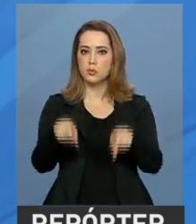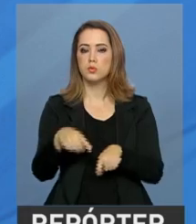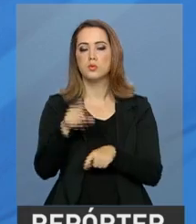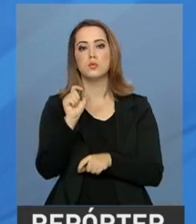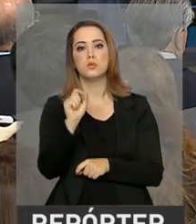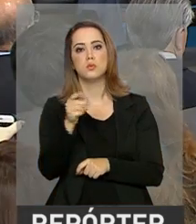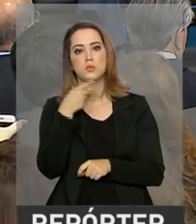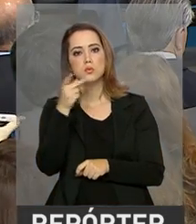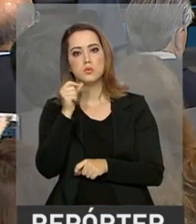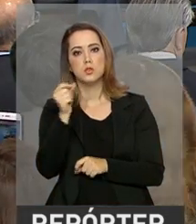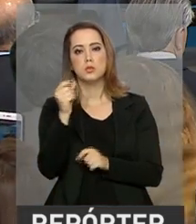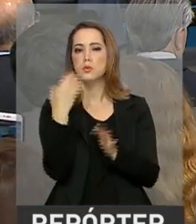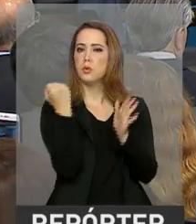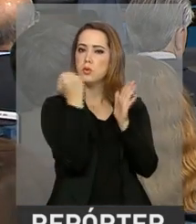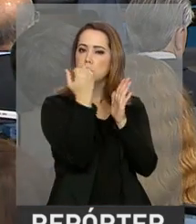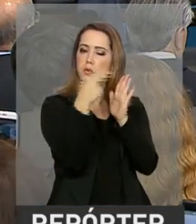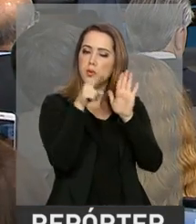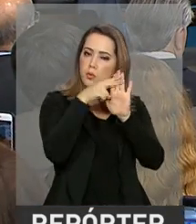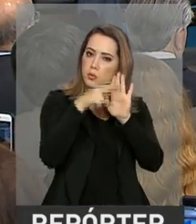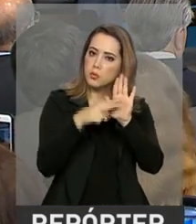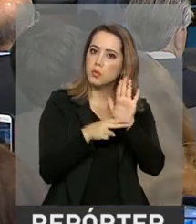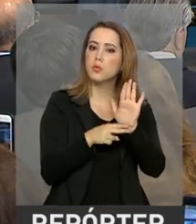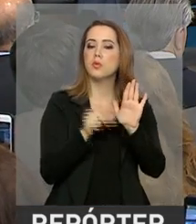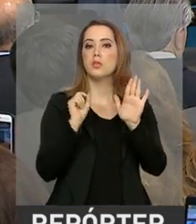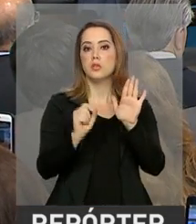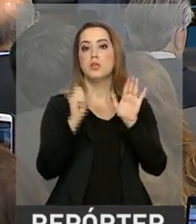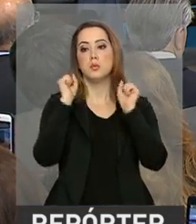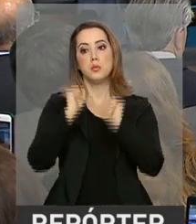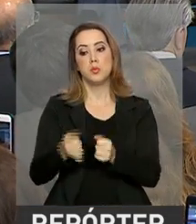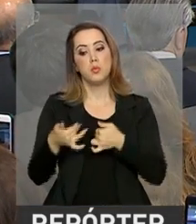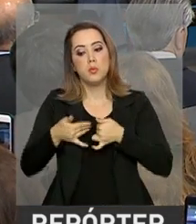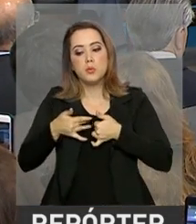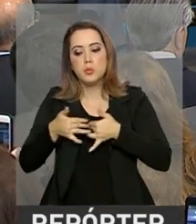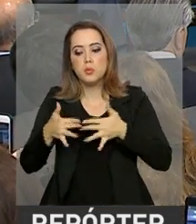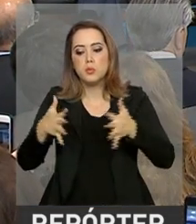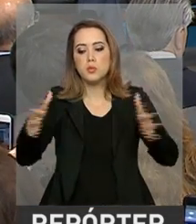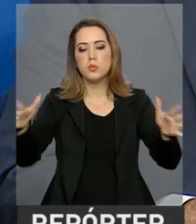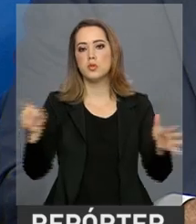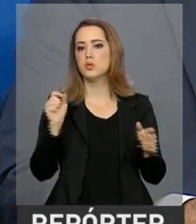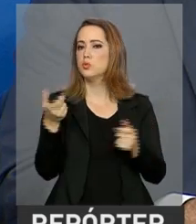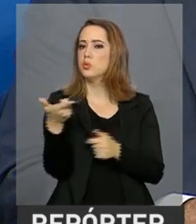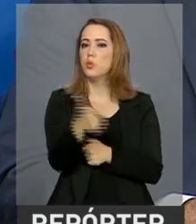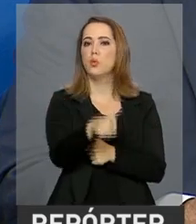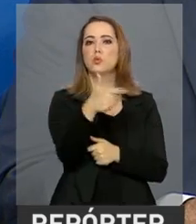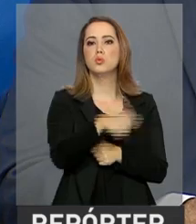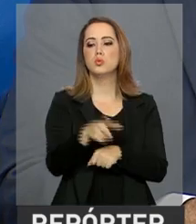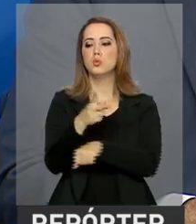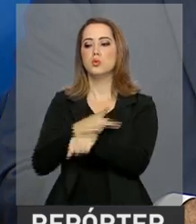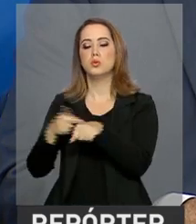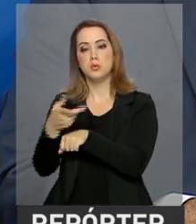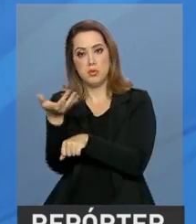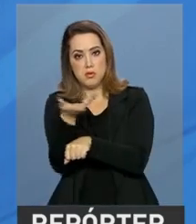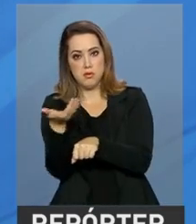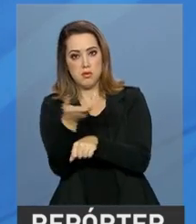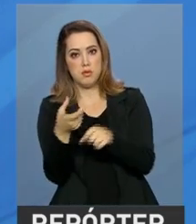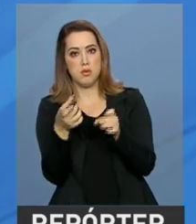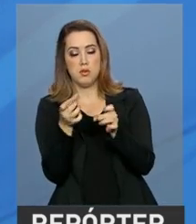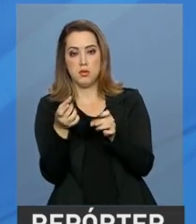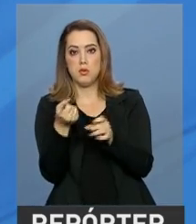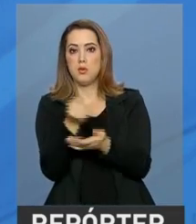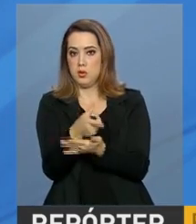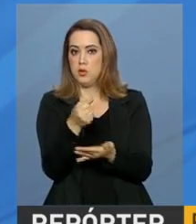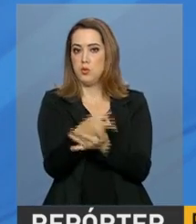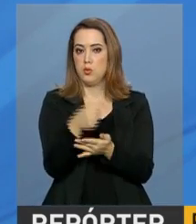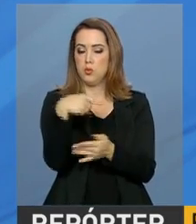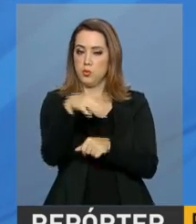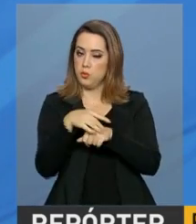de segurança animal dos dois países deve ainda abrir outros mercados, como o Japão e a Coreia do Sul. O que nós estamos